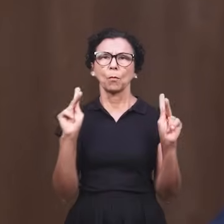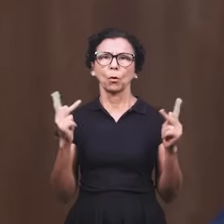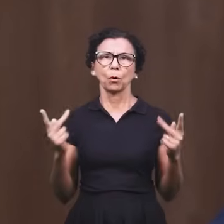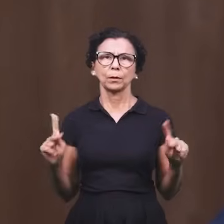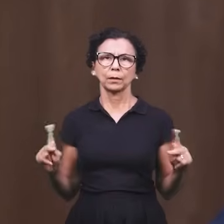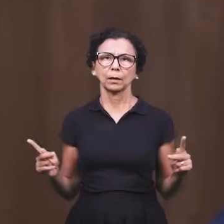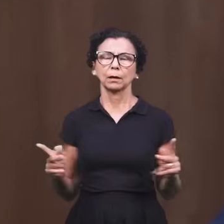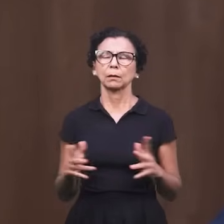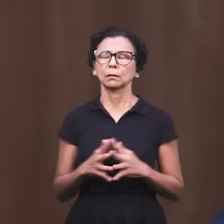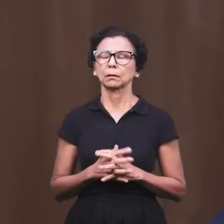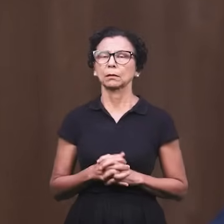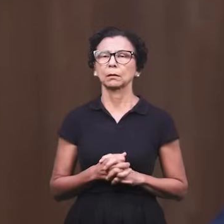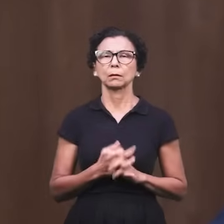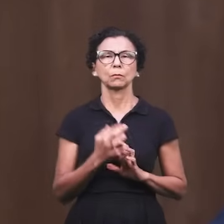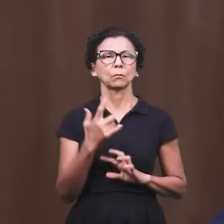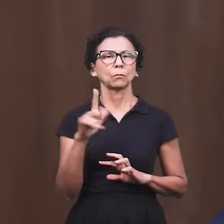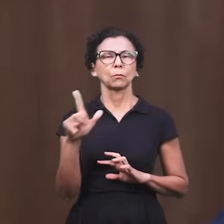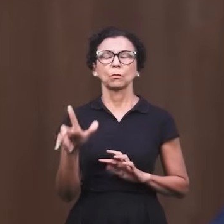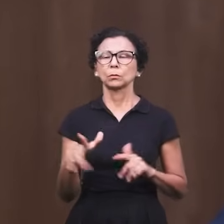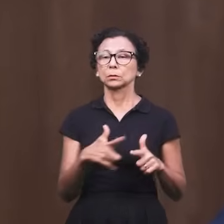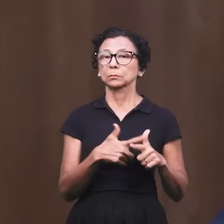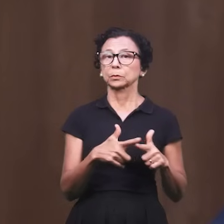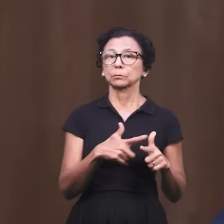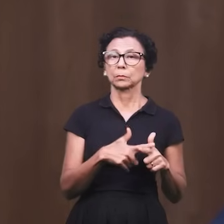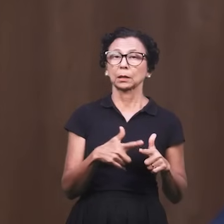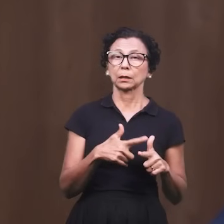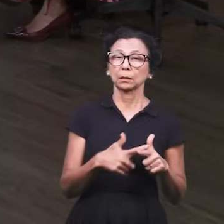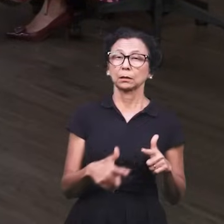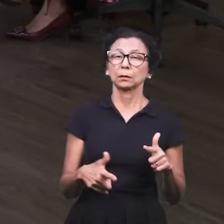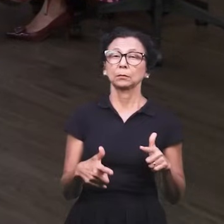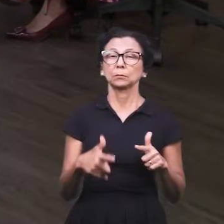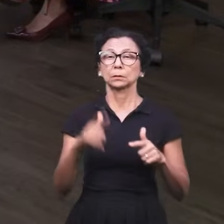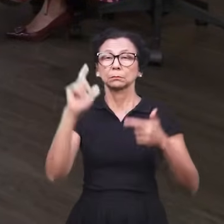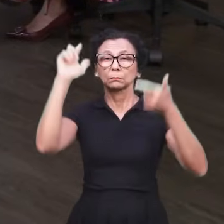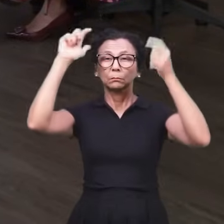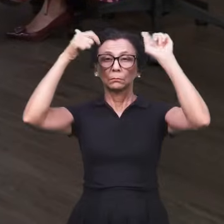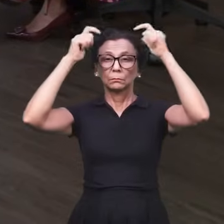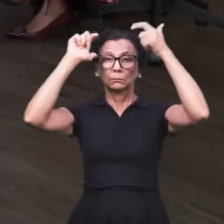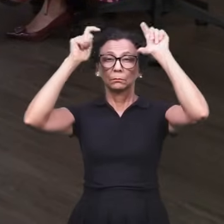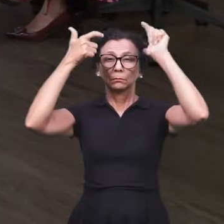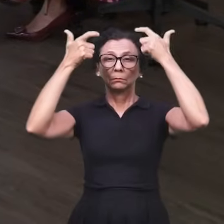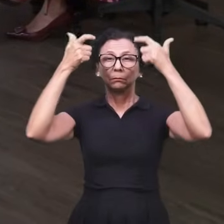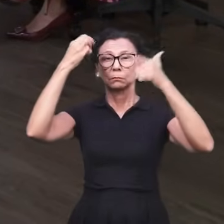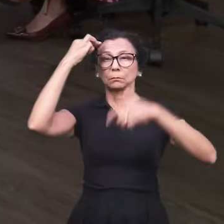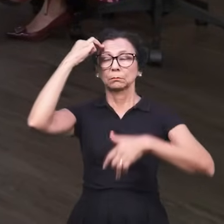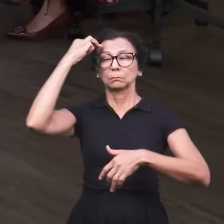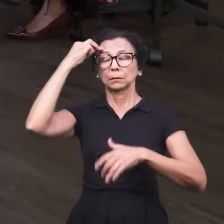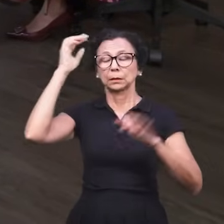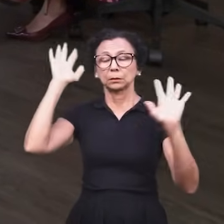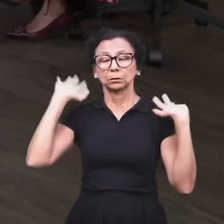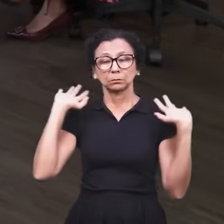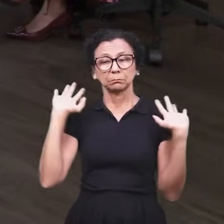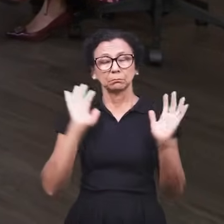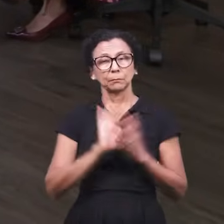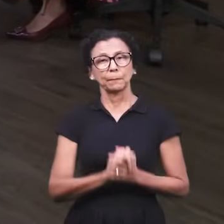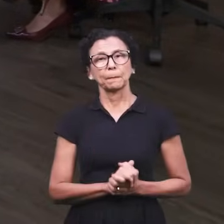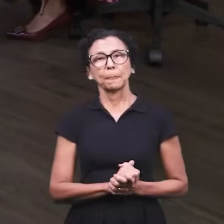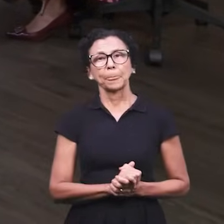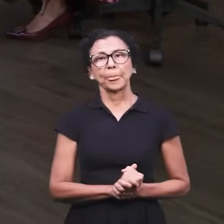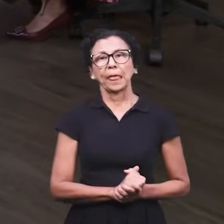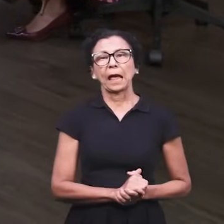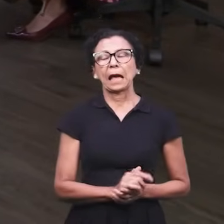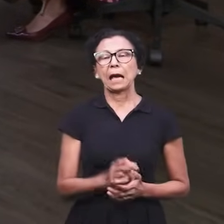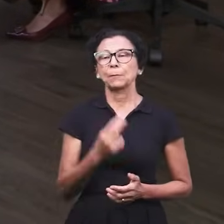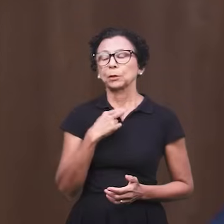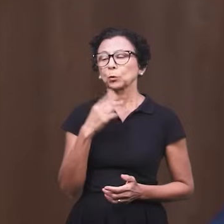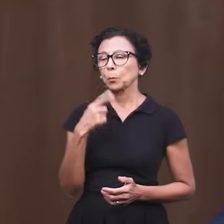hormonal e diversos outros problemas de desequilíbrios que você pode viver. E eu não estou aqui dizendo para ninguém que